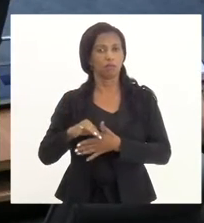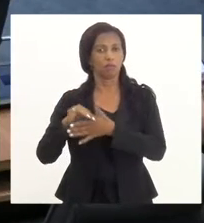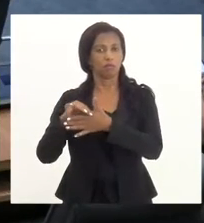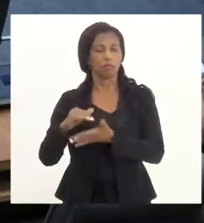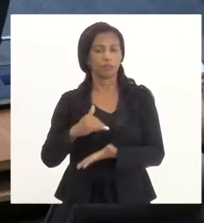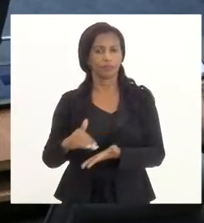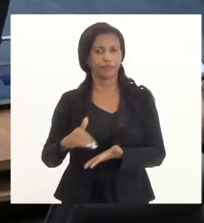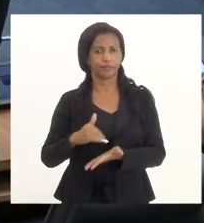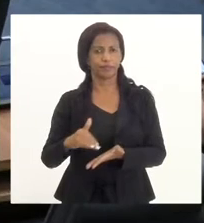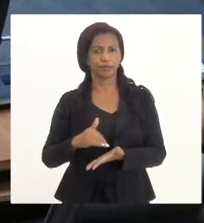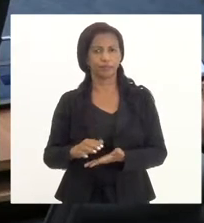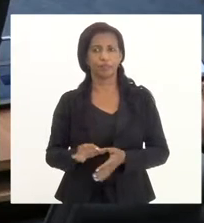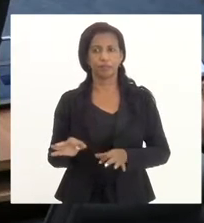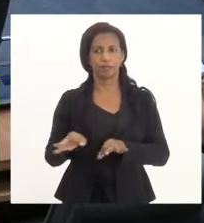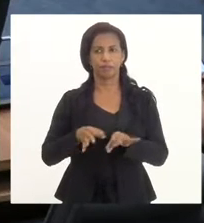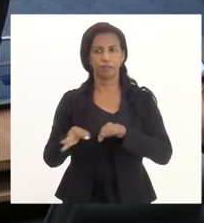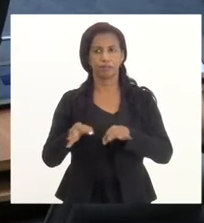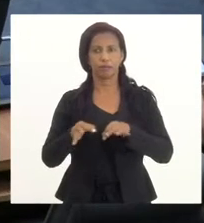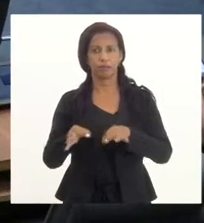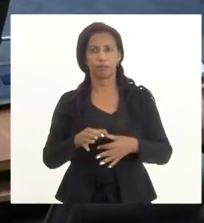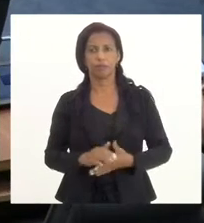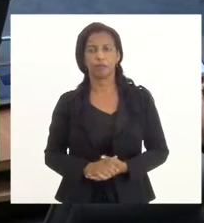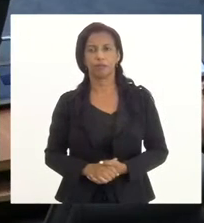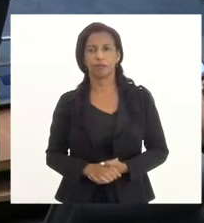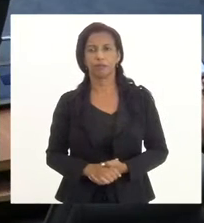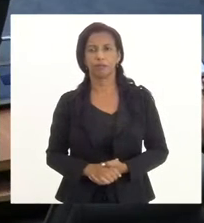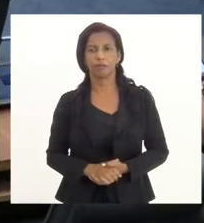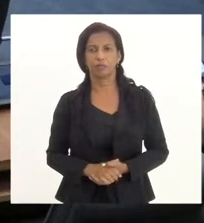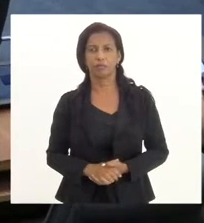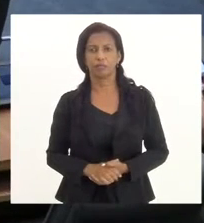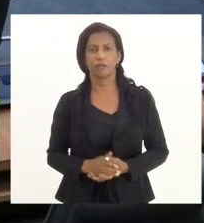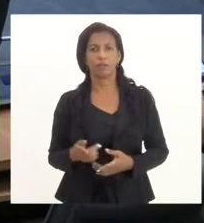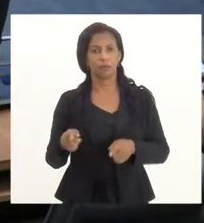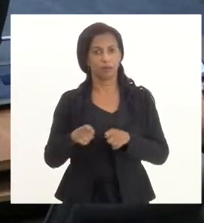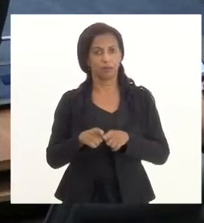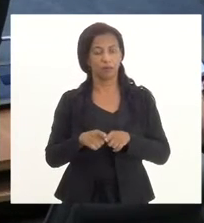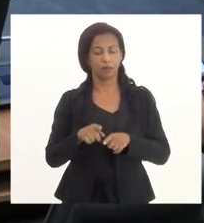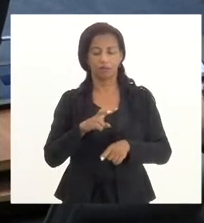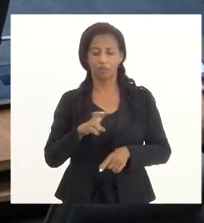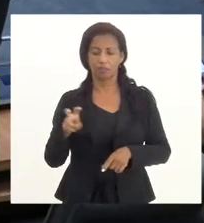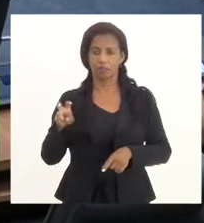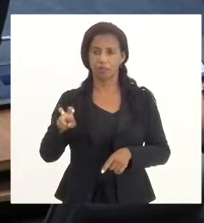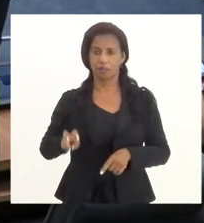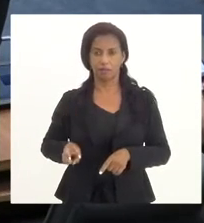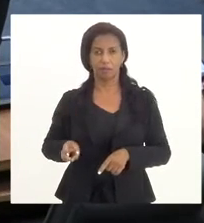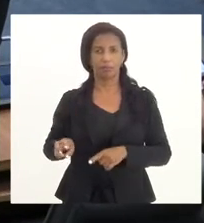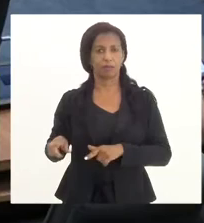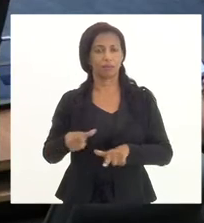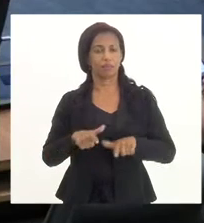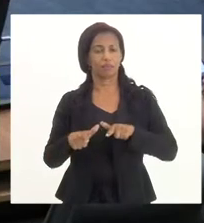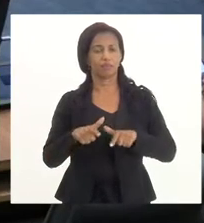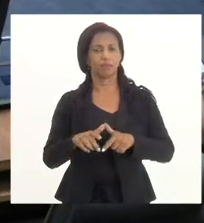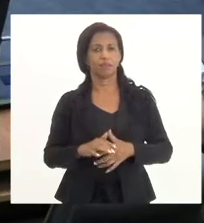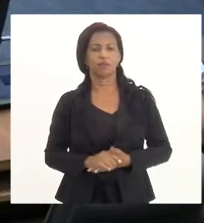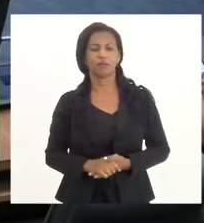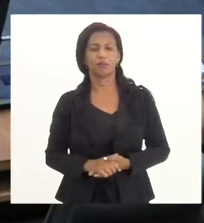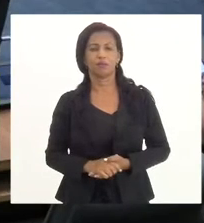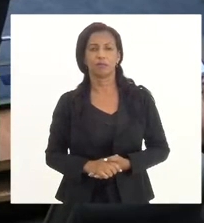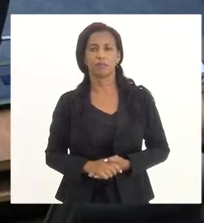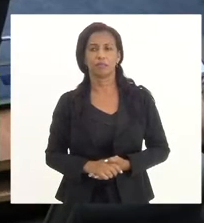a secretaria de planejamento para compor as mesas a mesa dos trabalhos